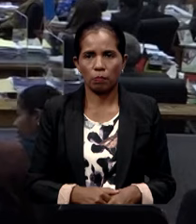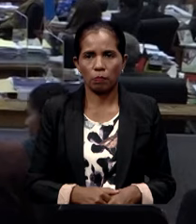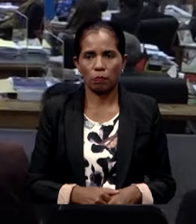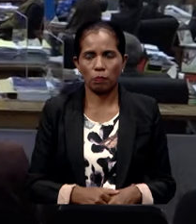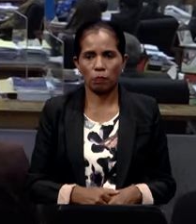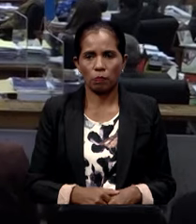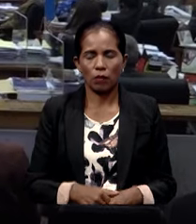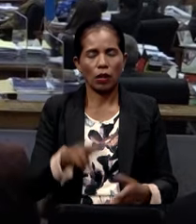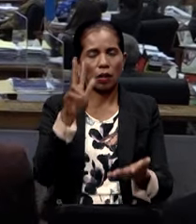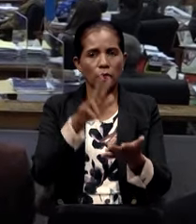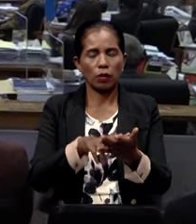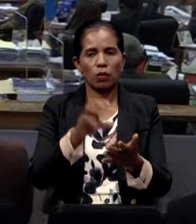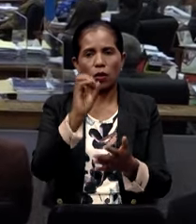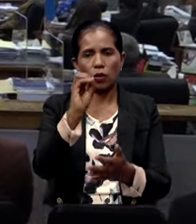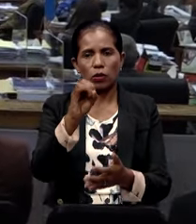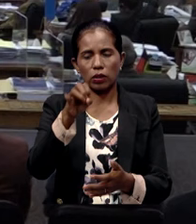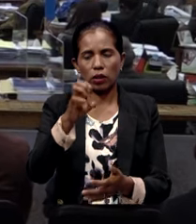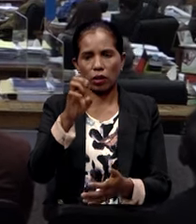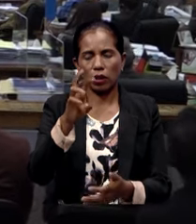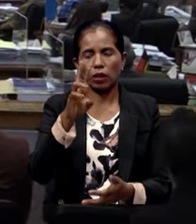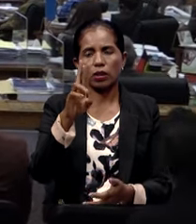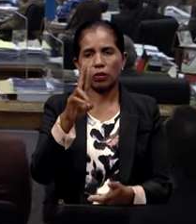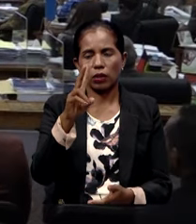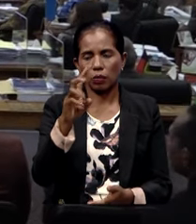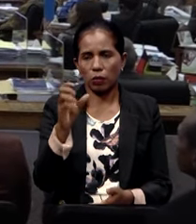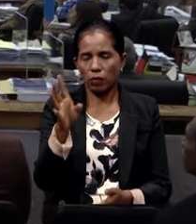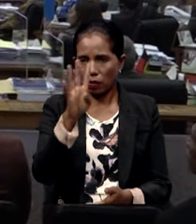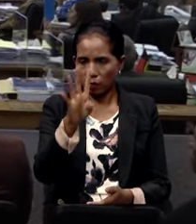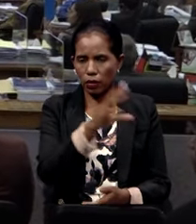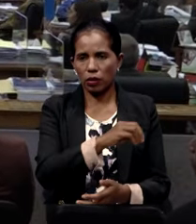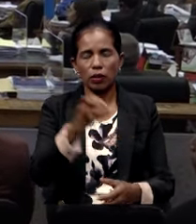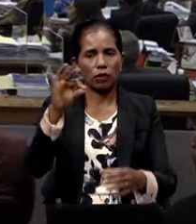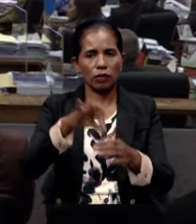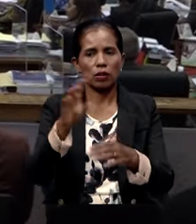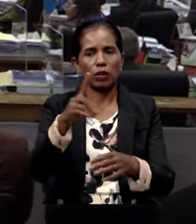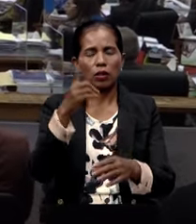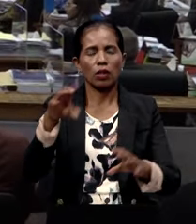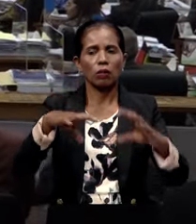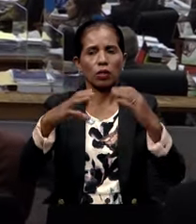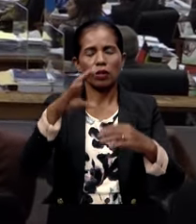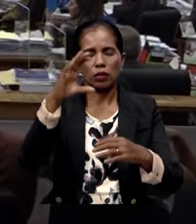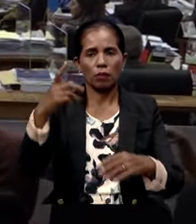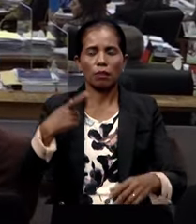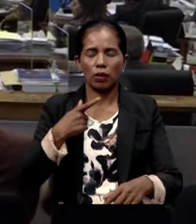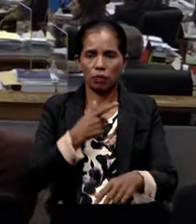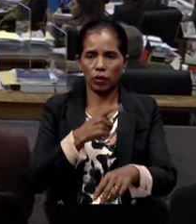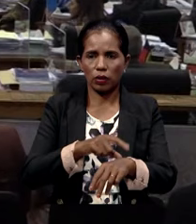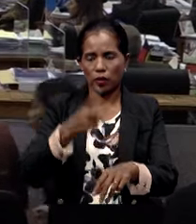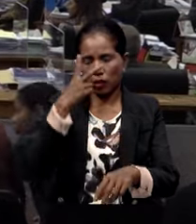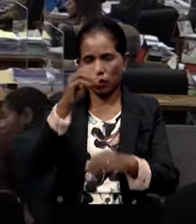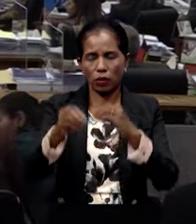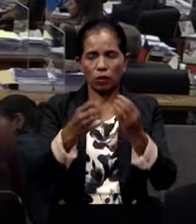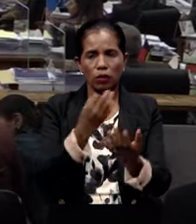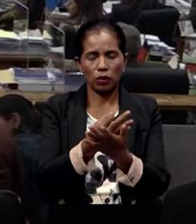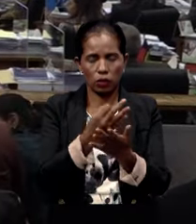Ha fin aprovo orsamento zera l'estadu tinang ri un ruaru un resinghat ia votasa un final global ia dader komisang se parlamentar nebe trata asuntu finanzas